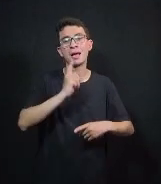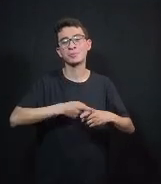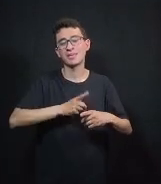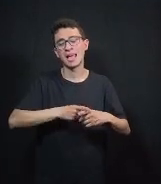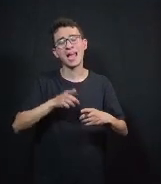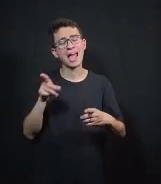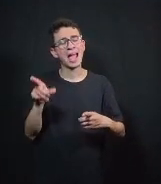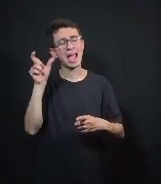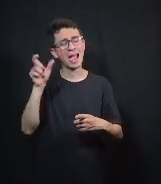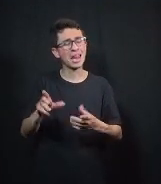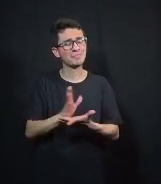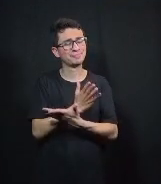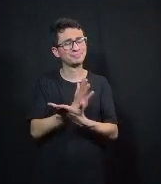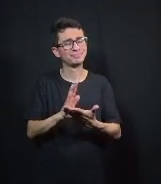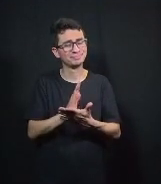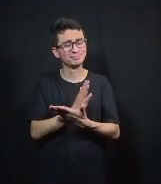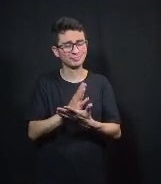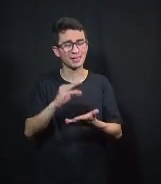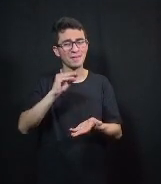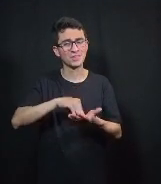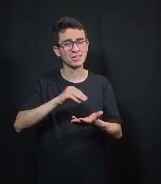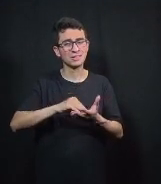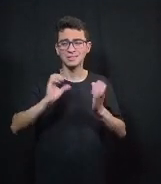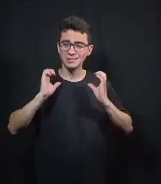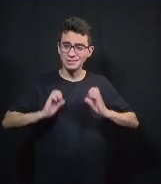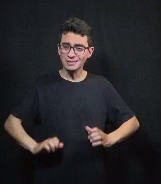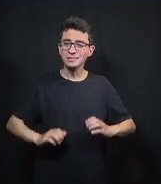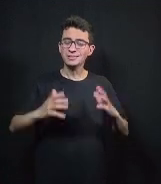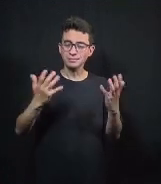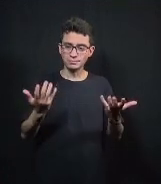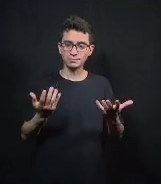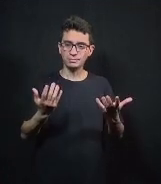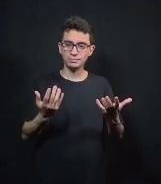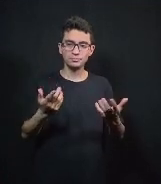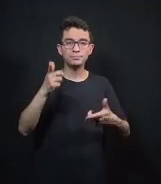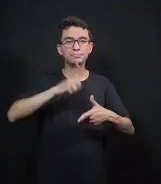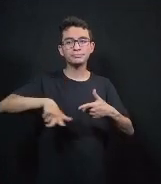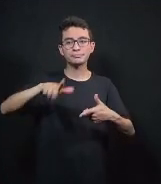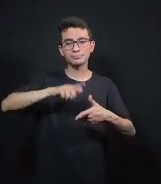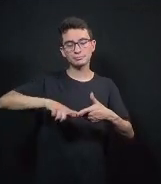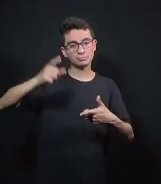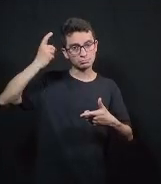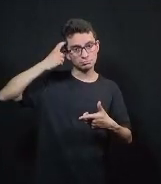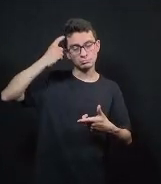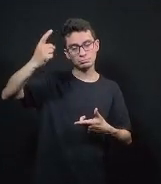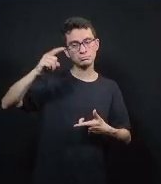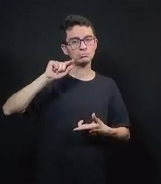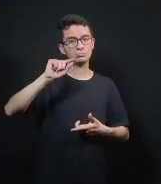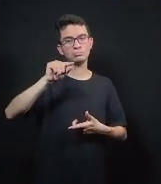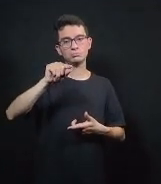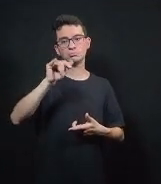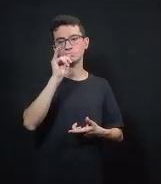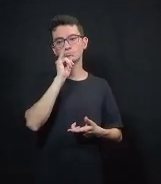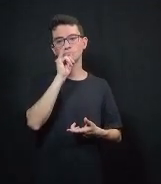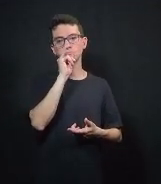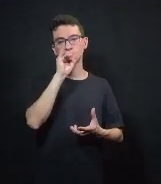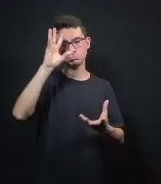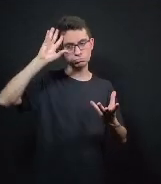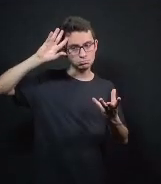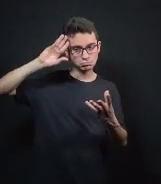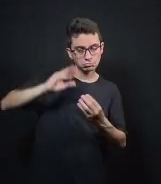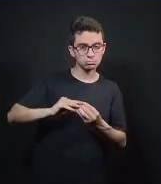ela é particularmente antiética, mas a natureza do problema não é mentira. A natureza do problema, eu acredito, é que as interpretações de mundo